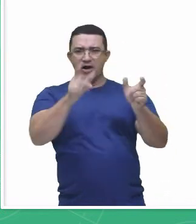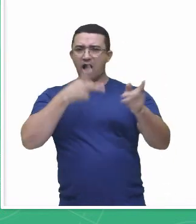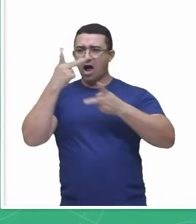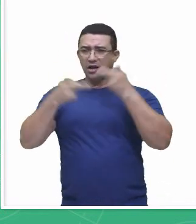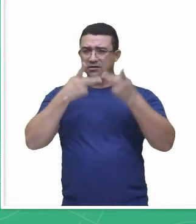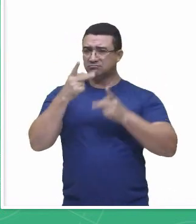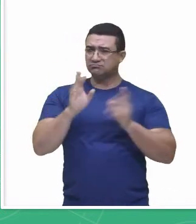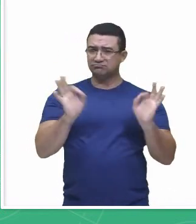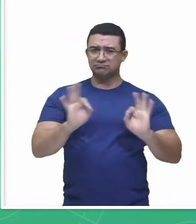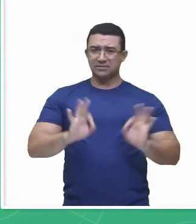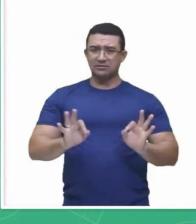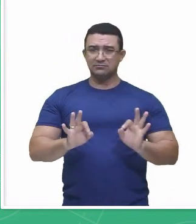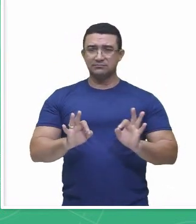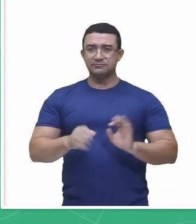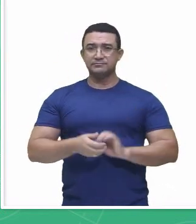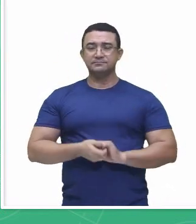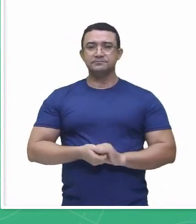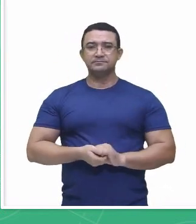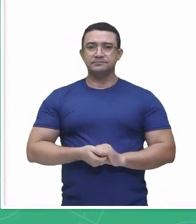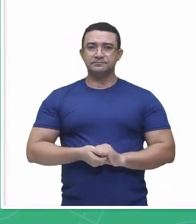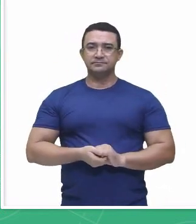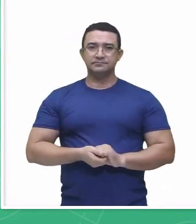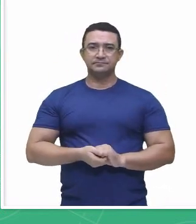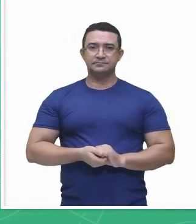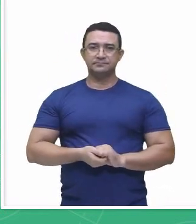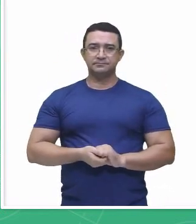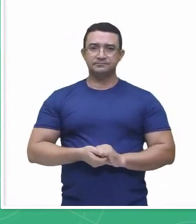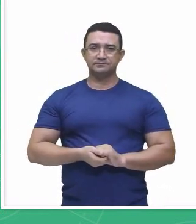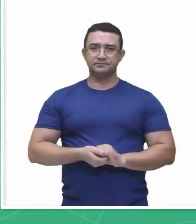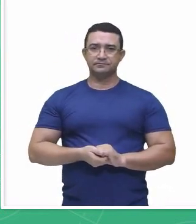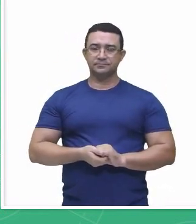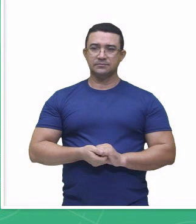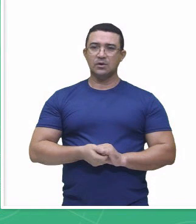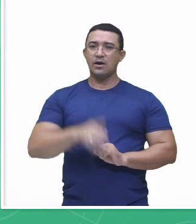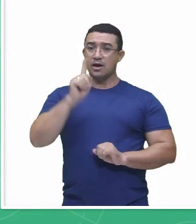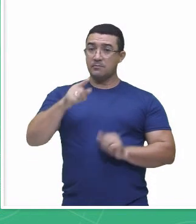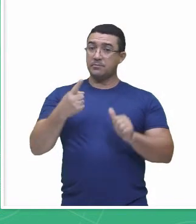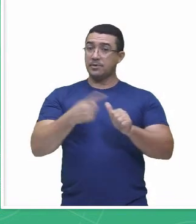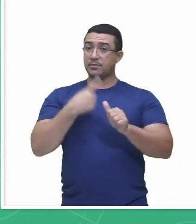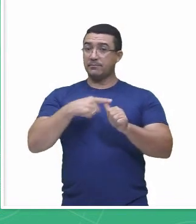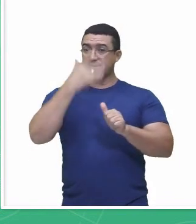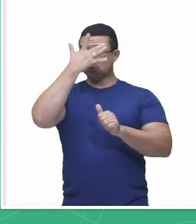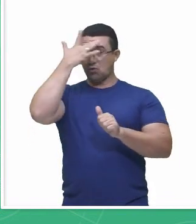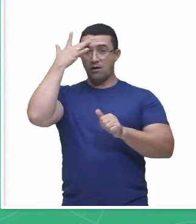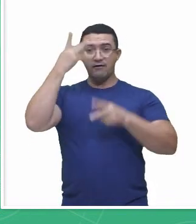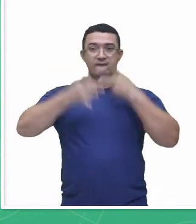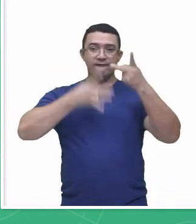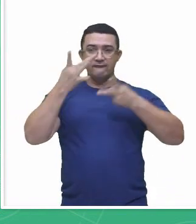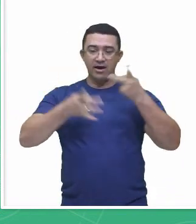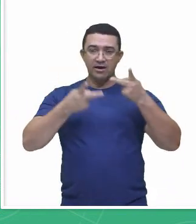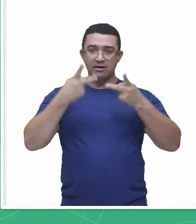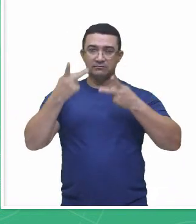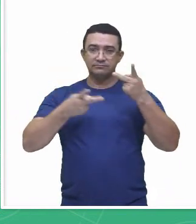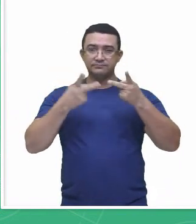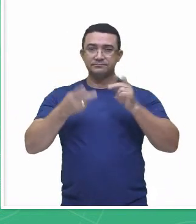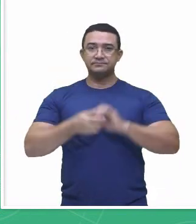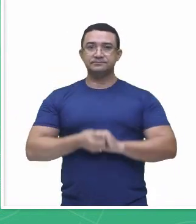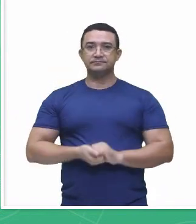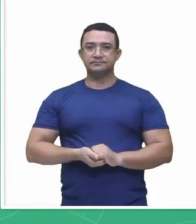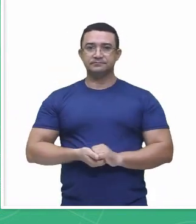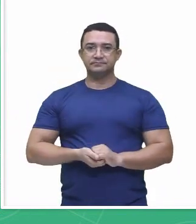fala. Ele pertence à primeira dimensão, à pessoa que fala, tá bom? Então, ele vai ser a primeira pessoa